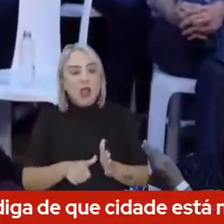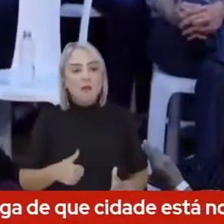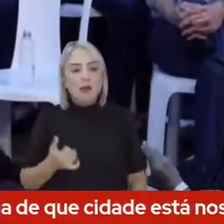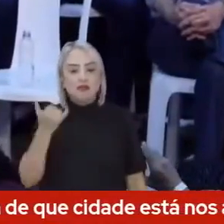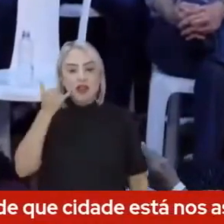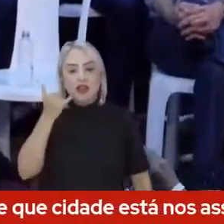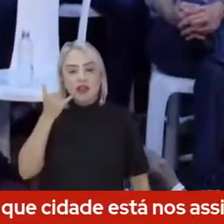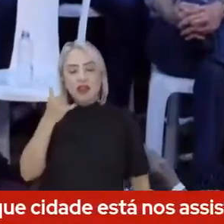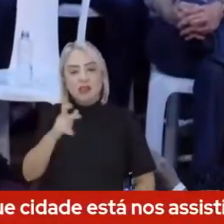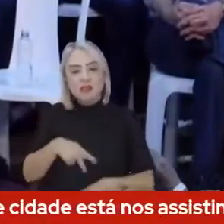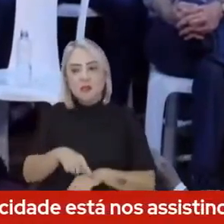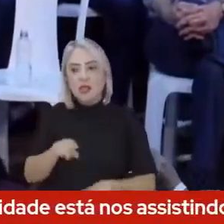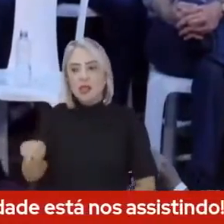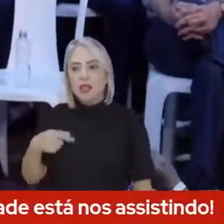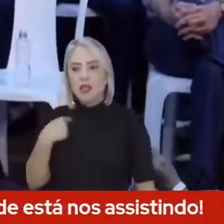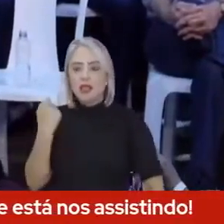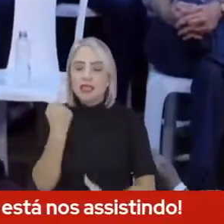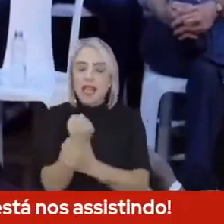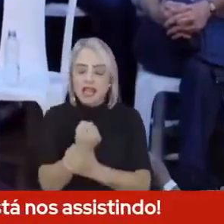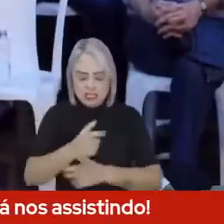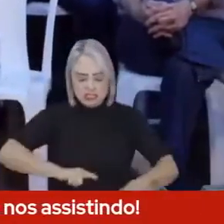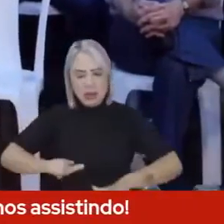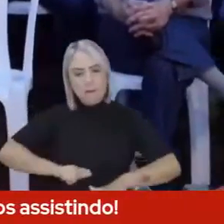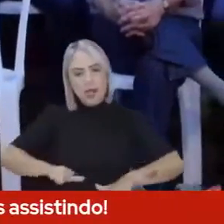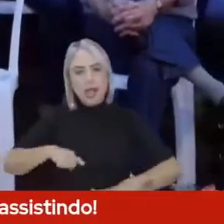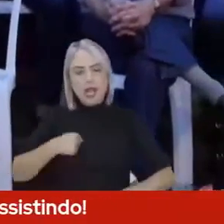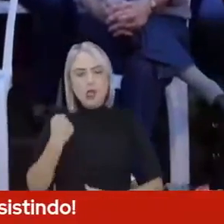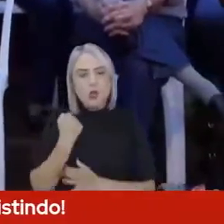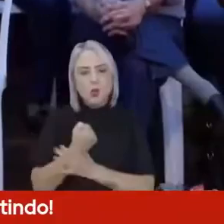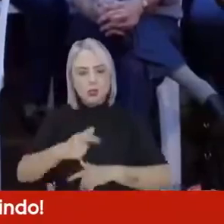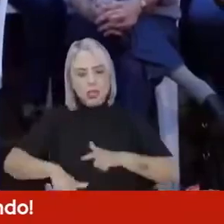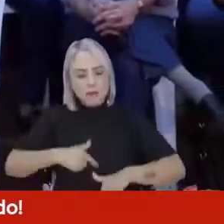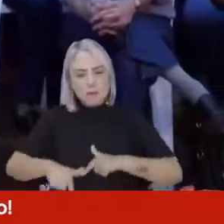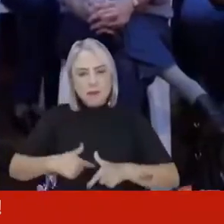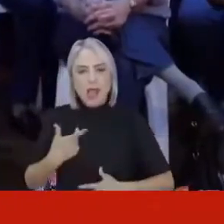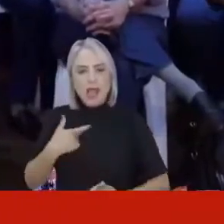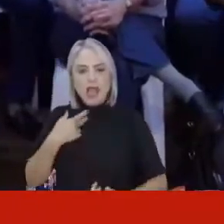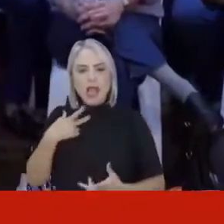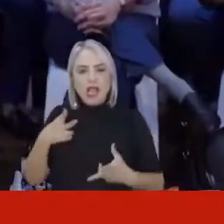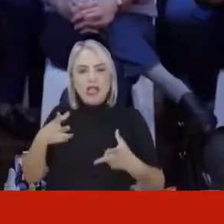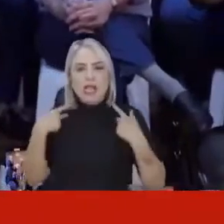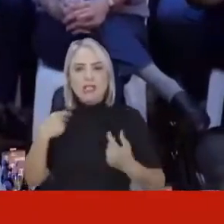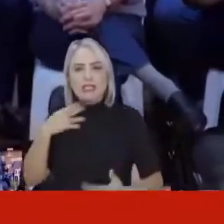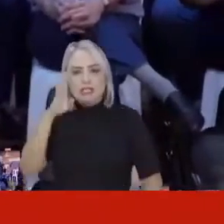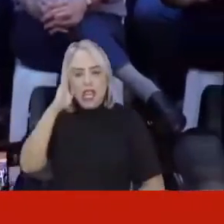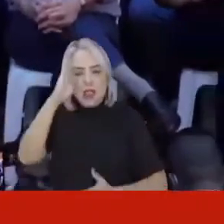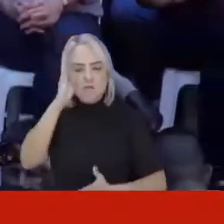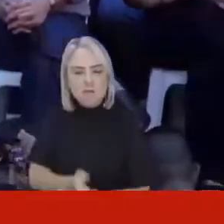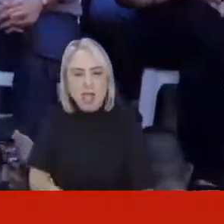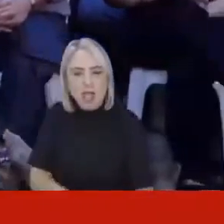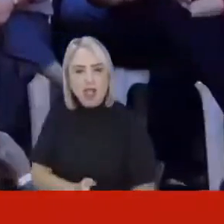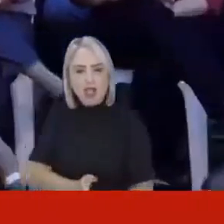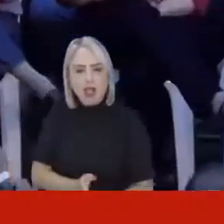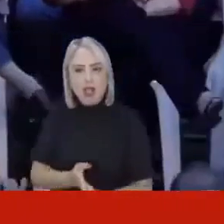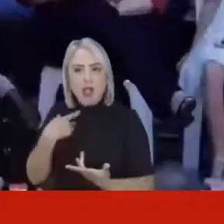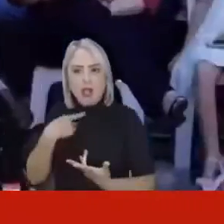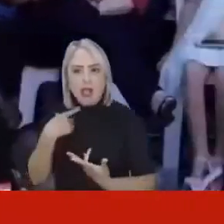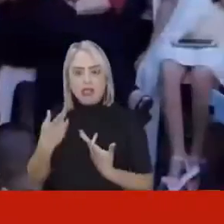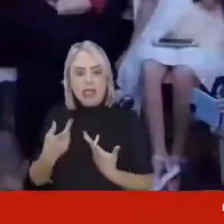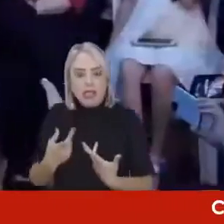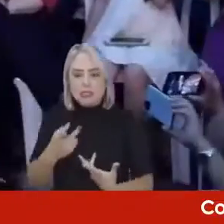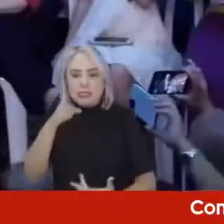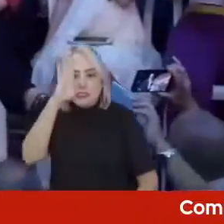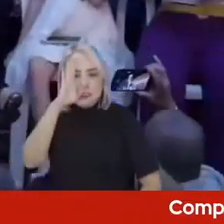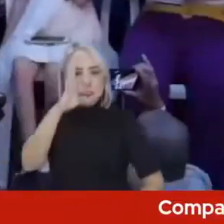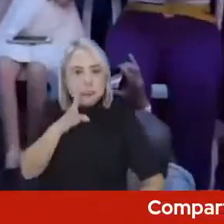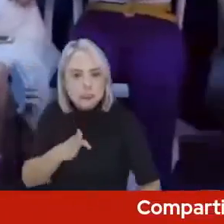Nós precisamos garantir o emprego. O emprego tem que ser uma obsessão, Alckmin. O emprego tem que ser uma obsessão. Nós vamos